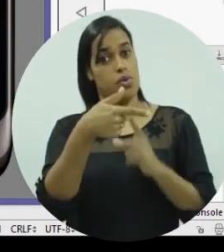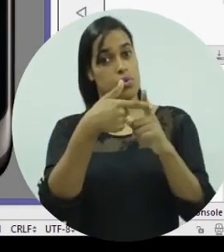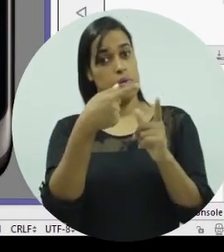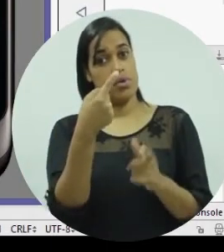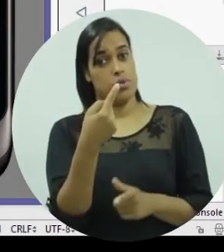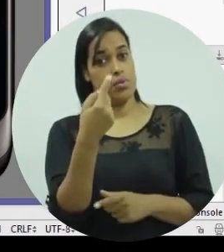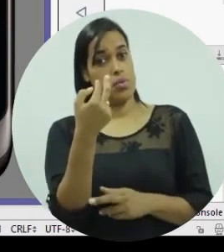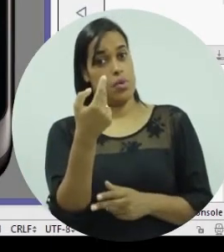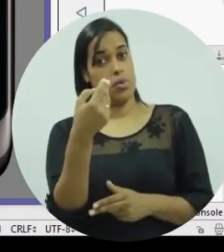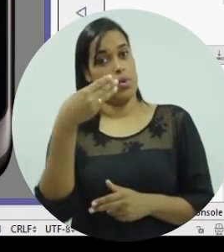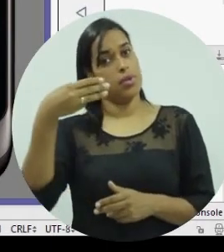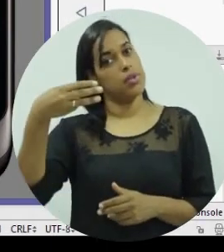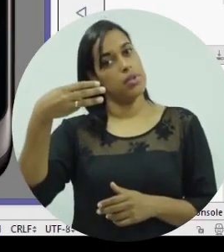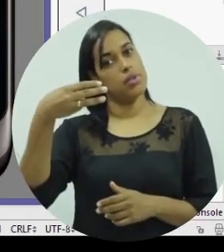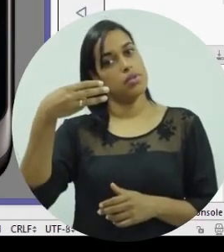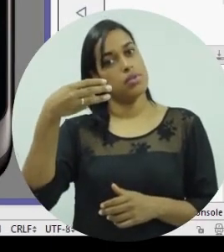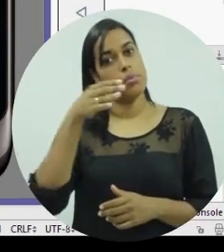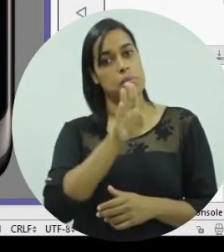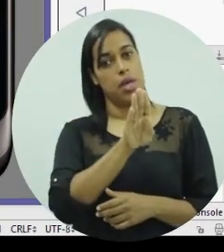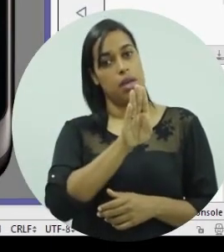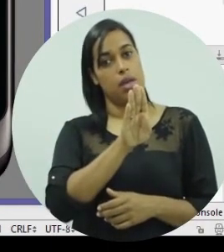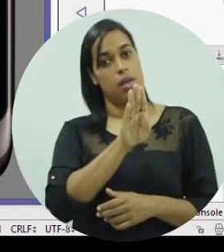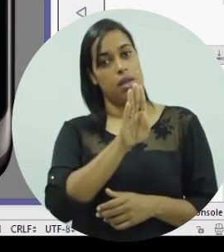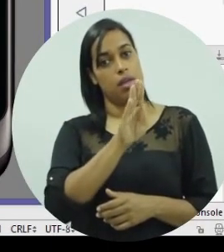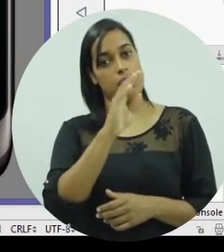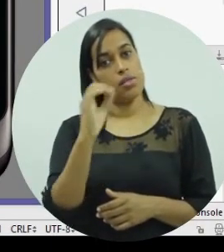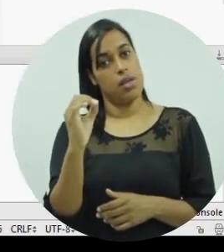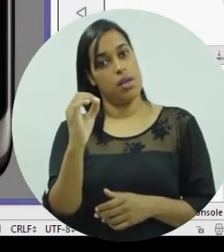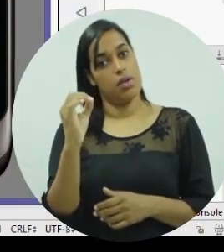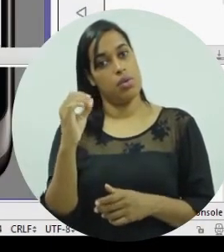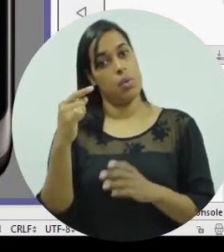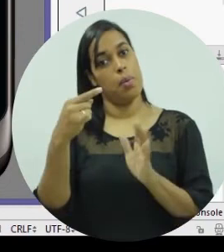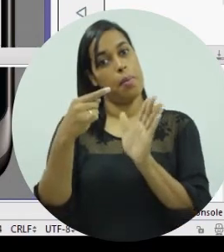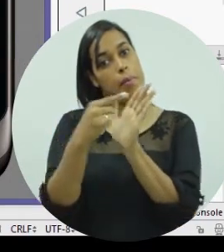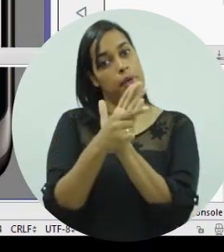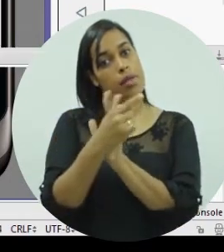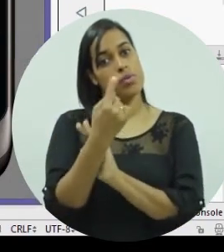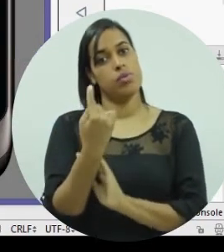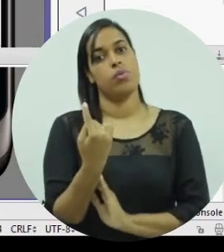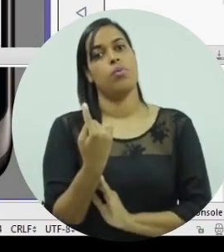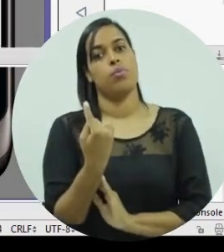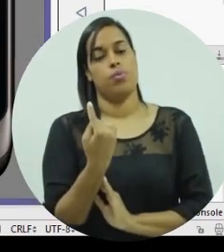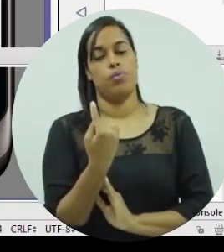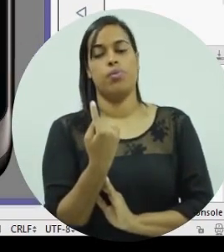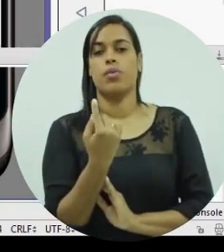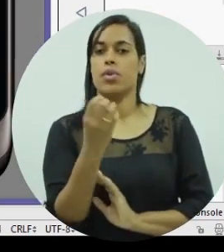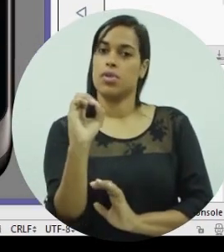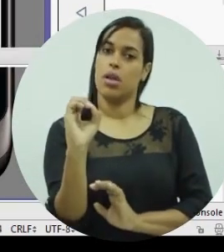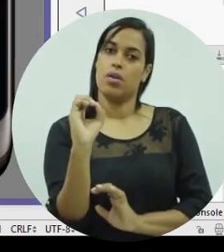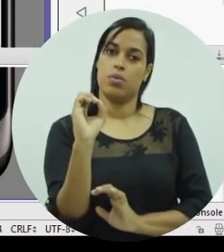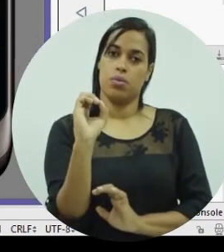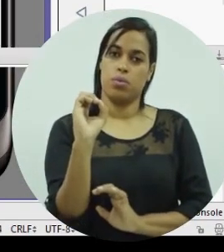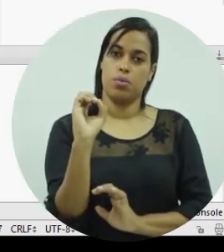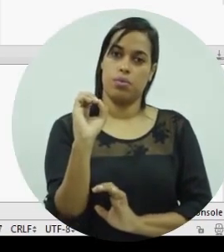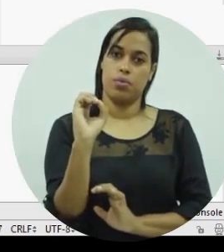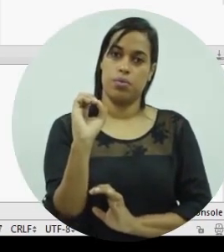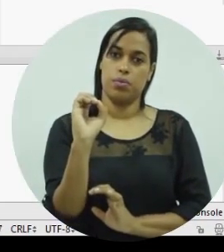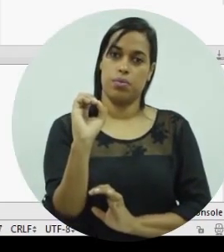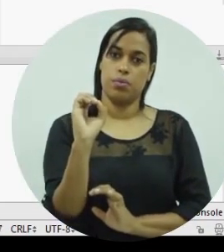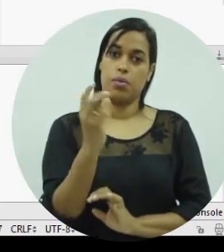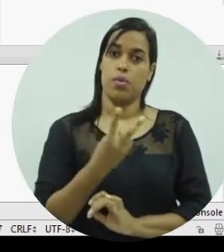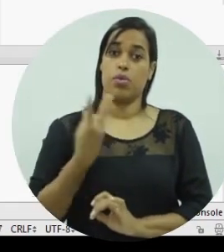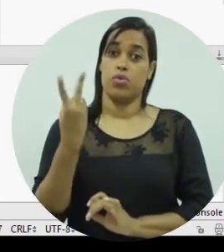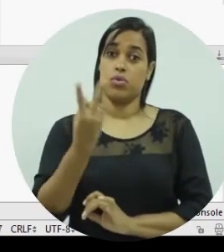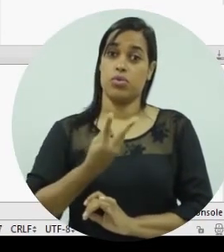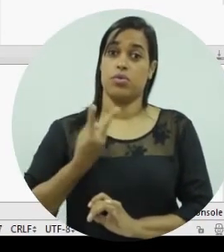3. E o valor de B foi 0. 1 menos 1, daqui 0. Os